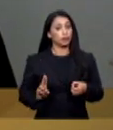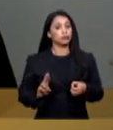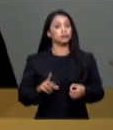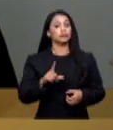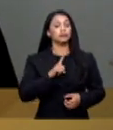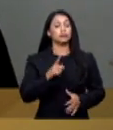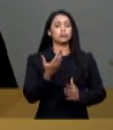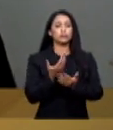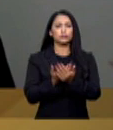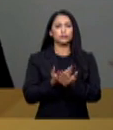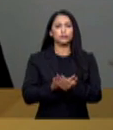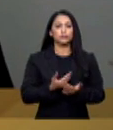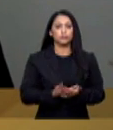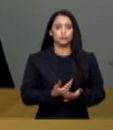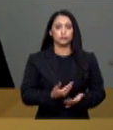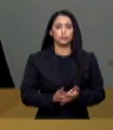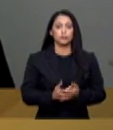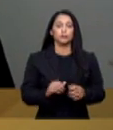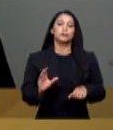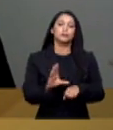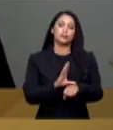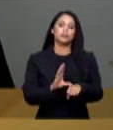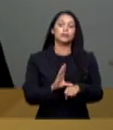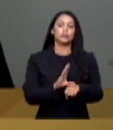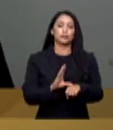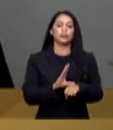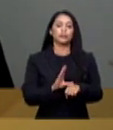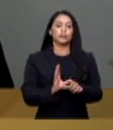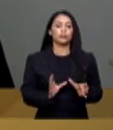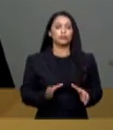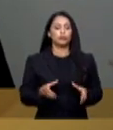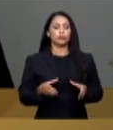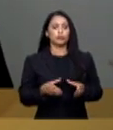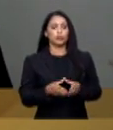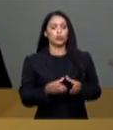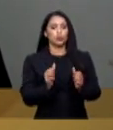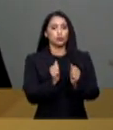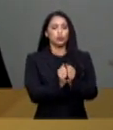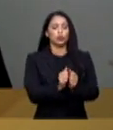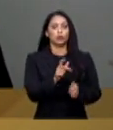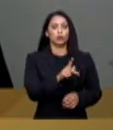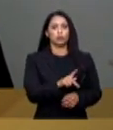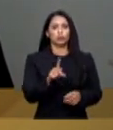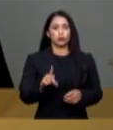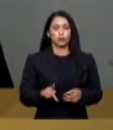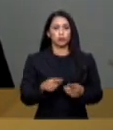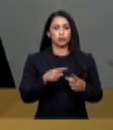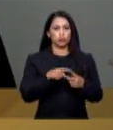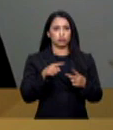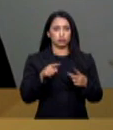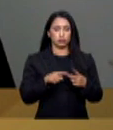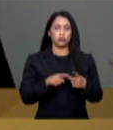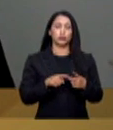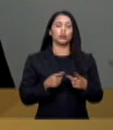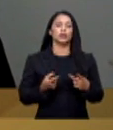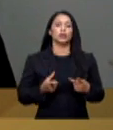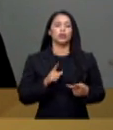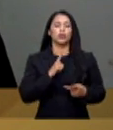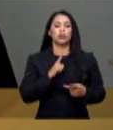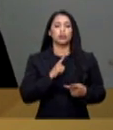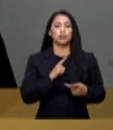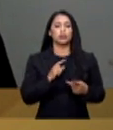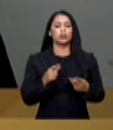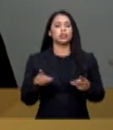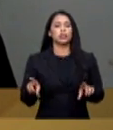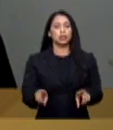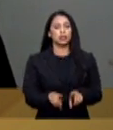promoveu o estudo e constituiu a comissão com o professor Caio Tasto, o professor Arnoldo Alto, e também o nosso querido